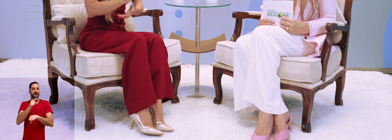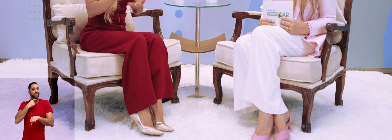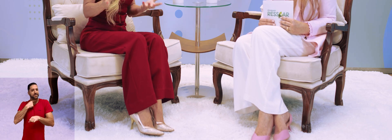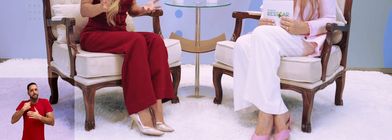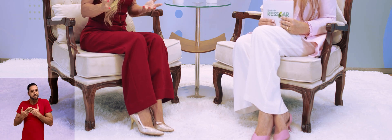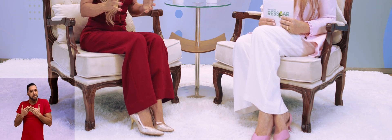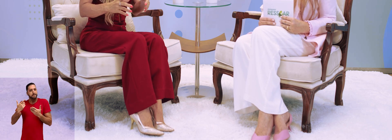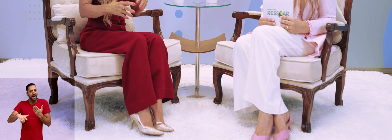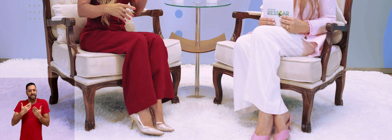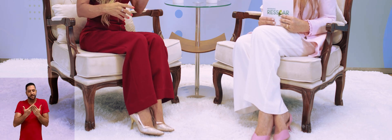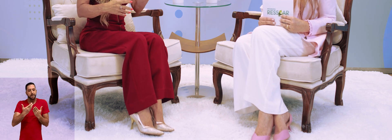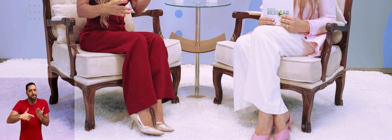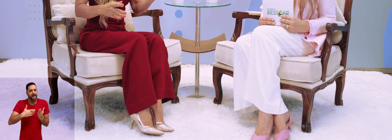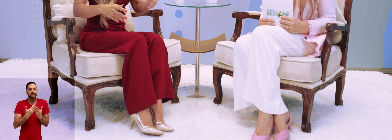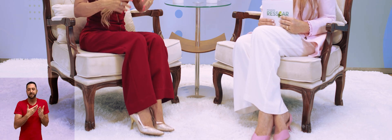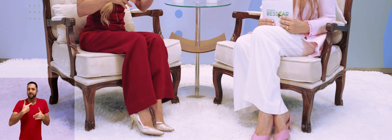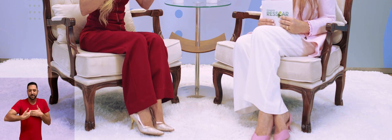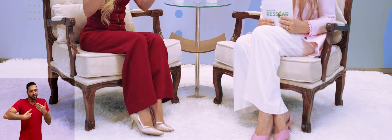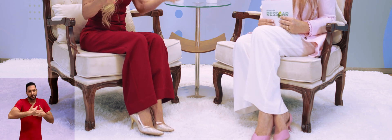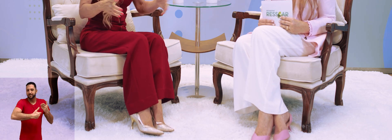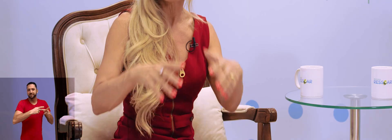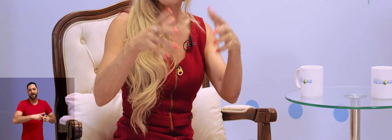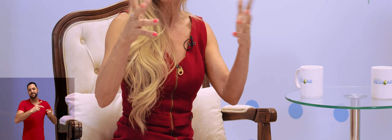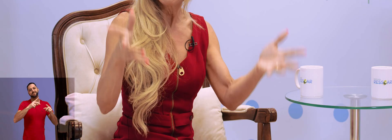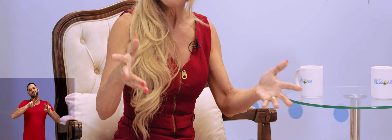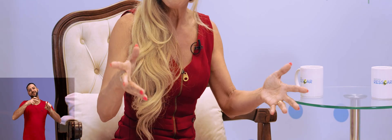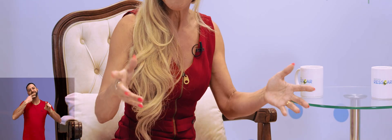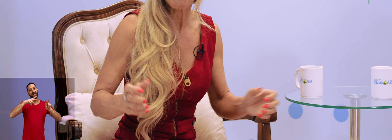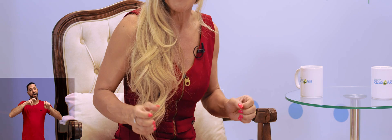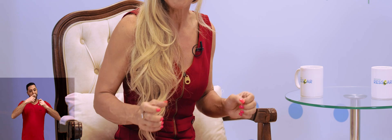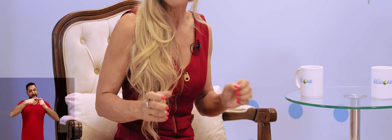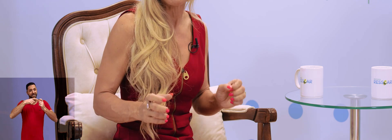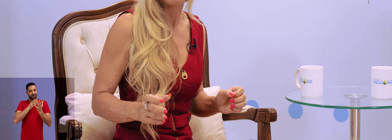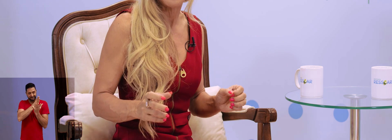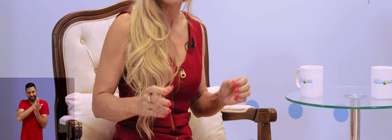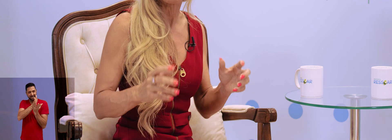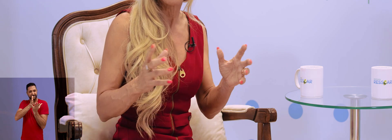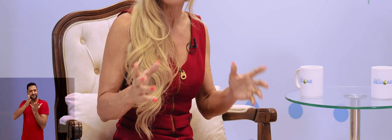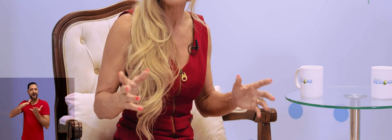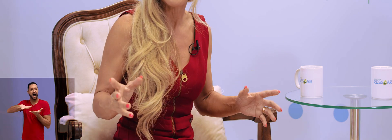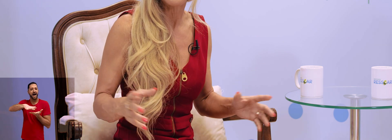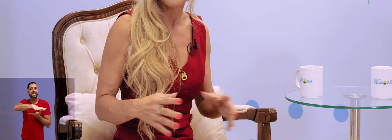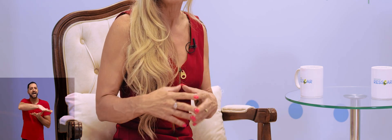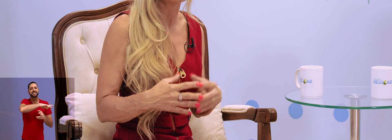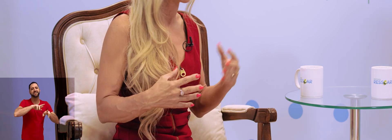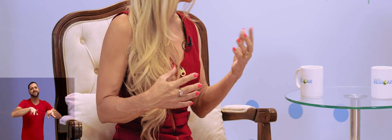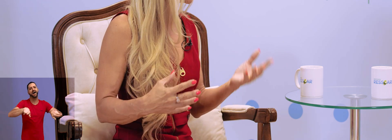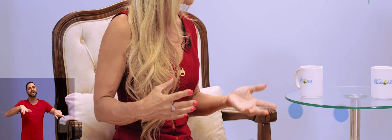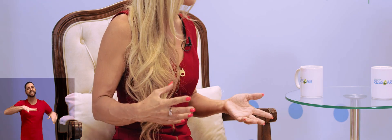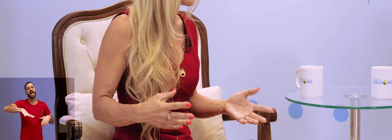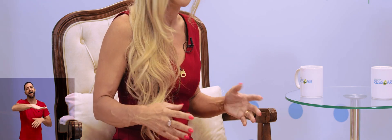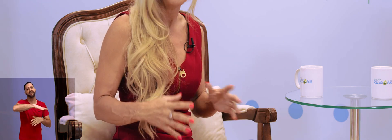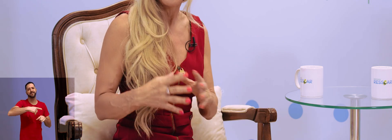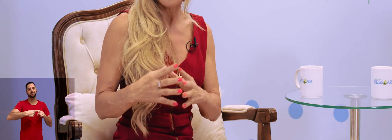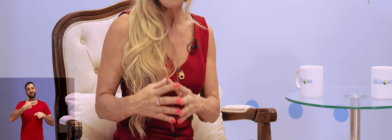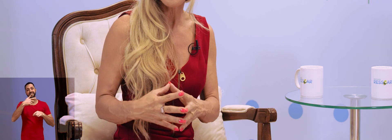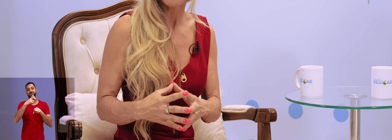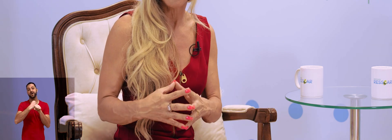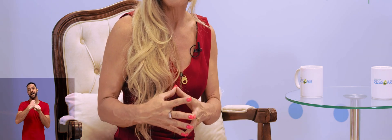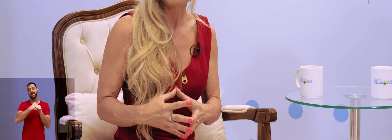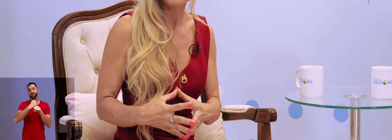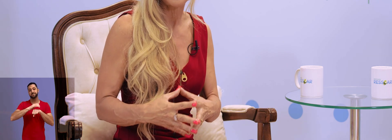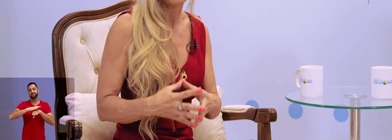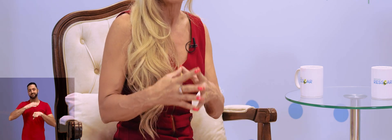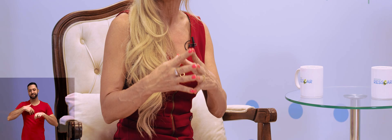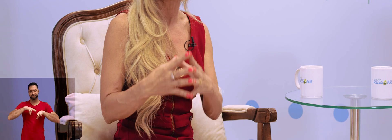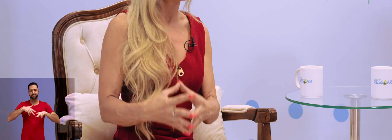nós não paramos. Nós queremos sempre alguma coisa a mais. Por isso que eu falo que eu sou uma médica multiespecialidades. Eu sou especialista em